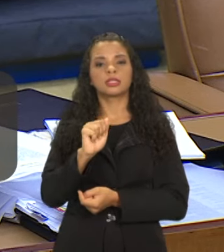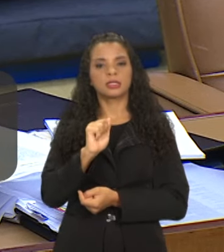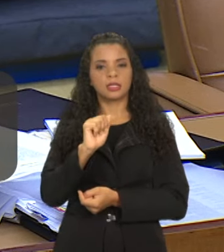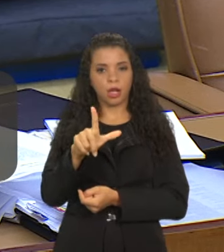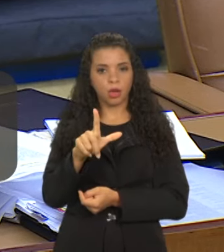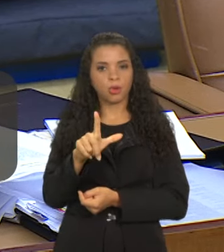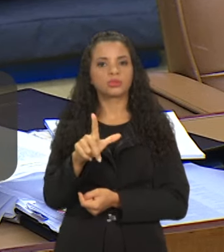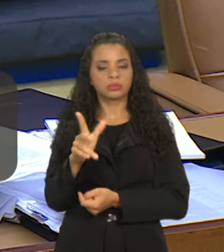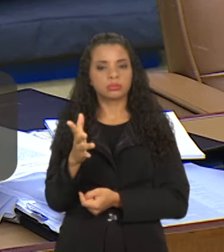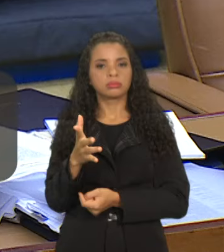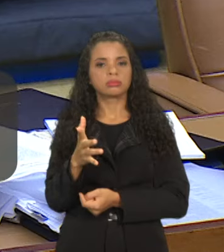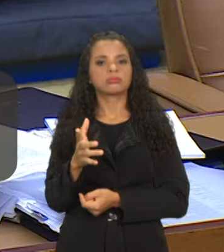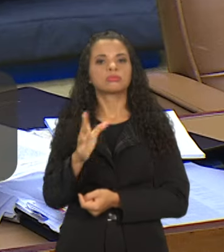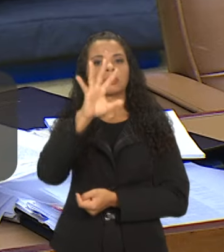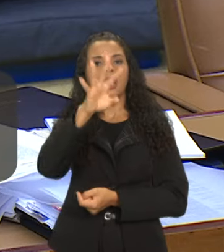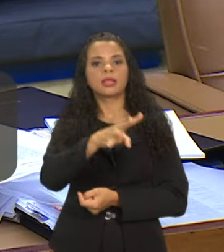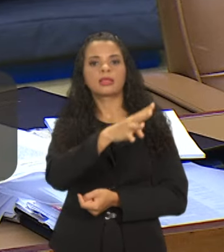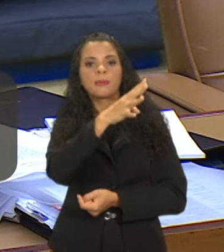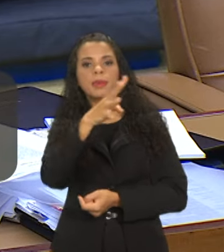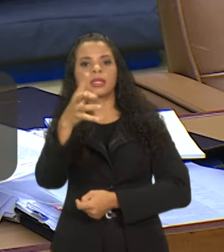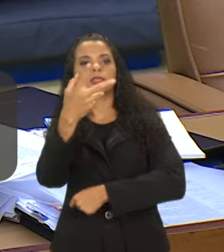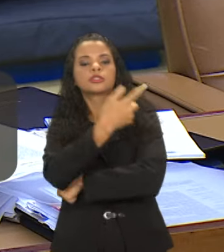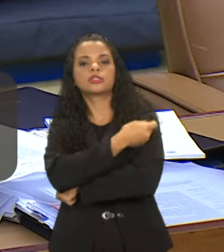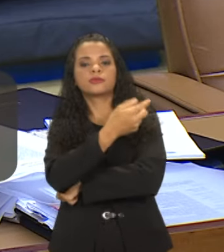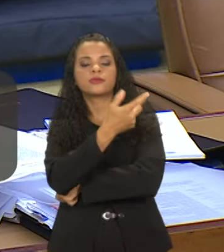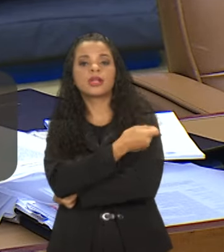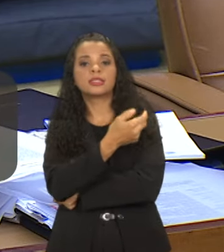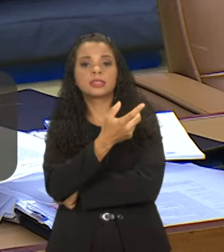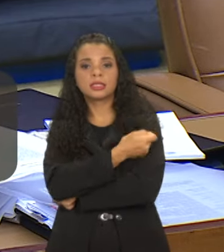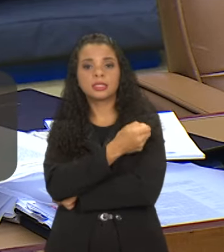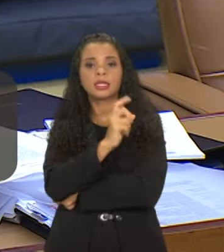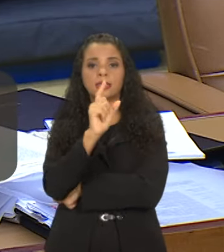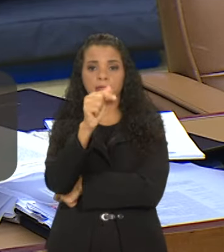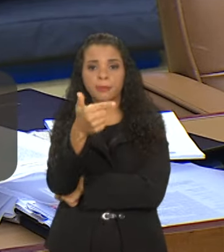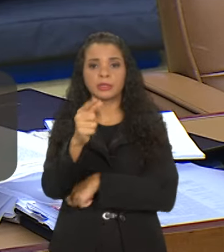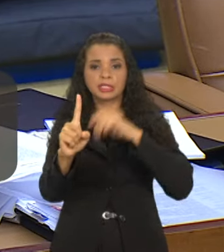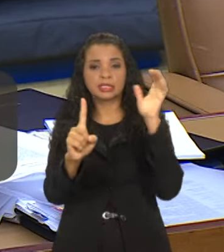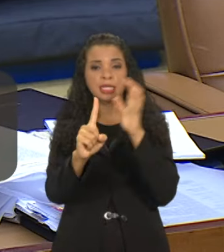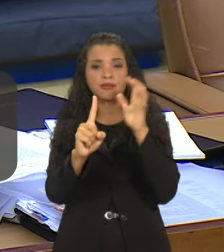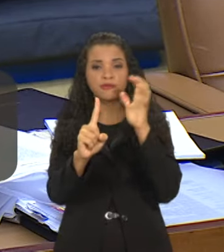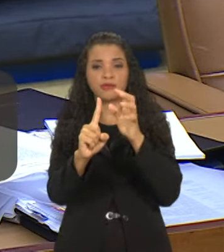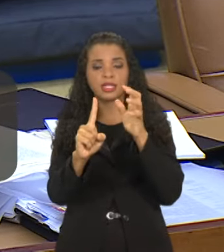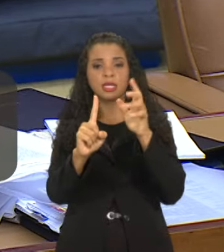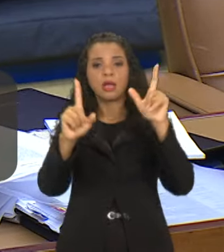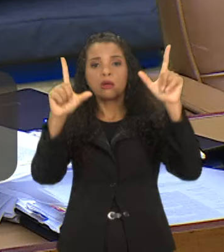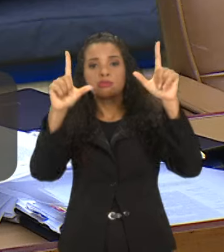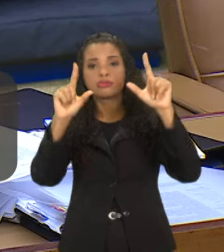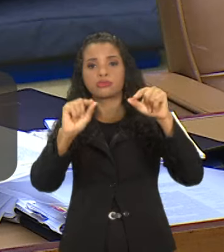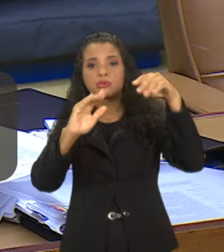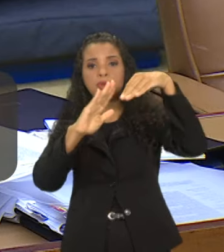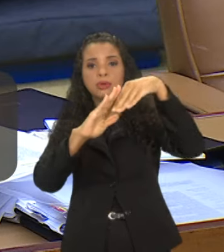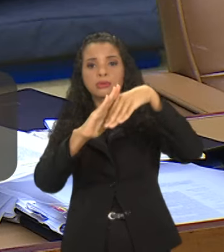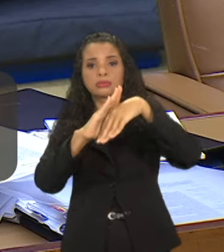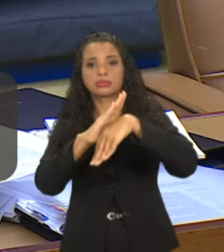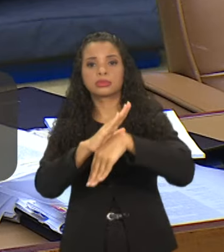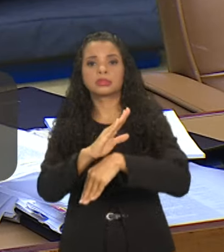a cobertura no Brasil depois dessa crise negacionista caiu de 86,2% para